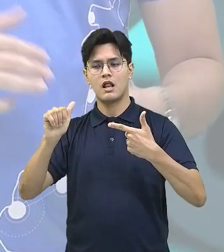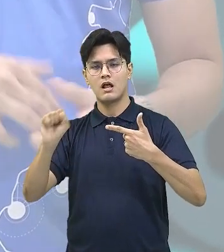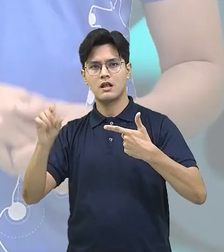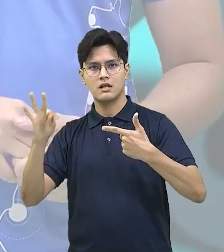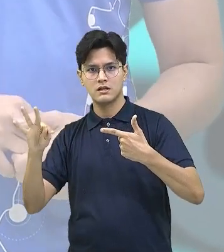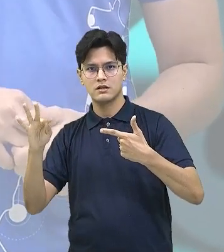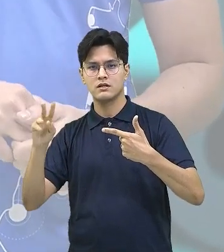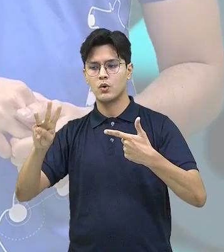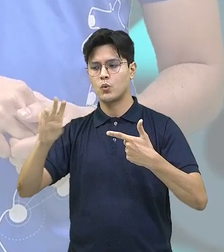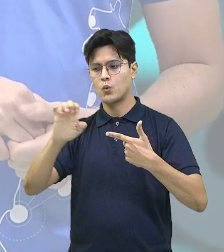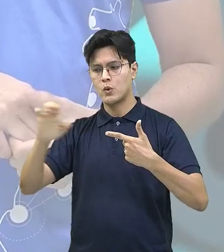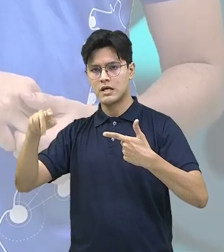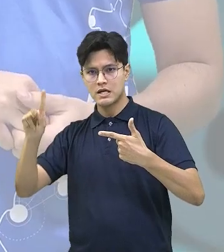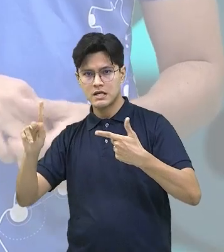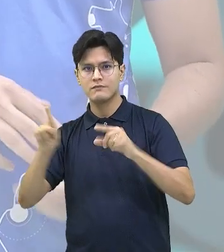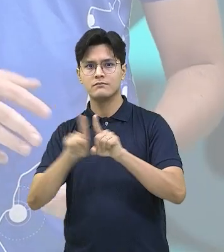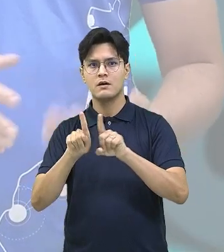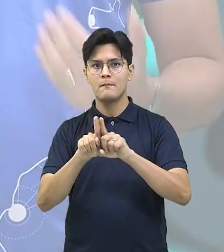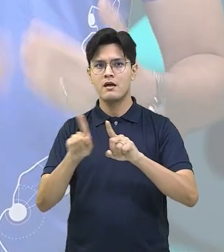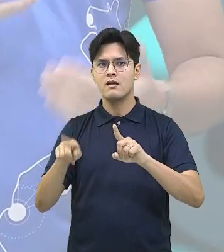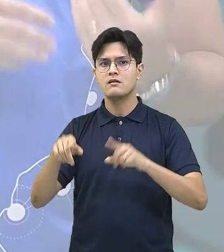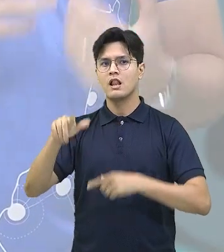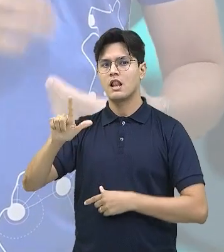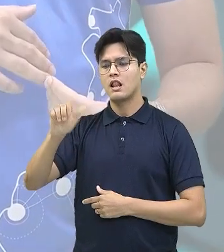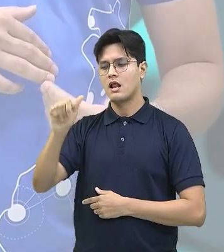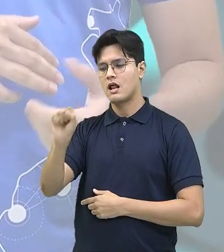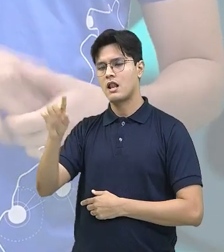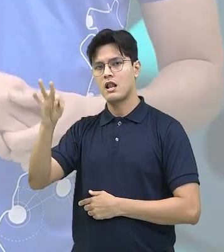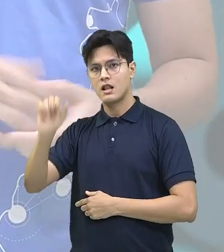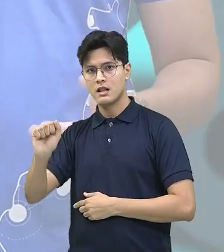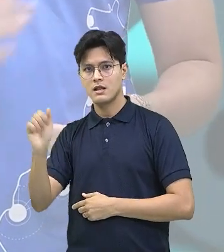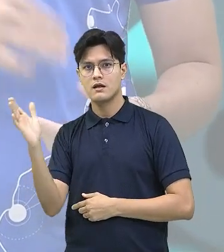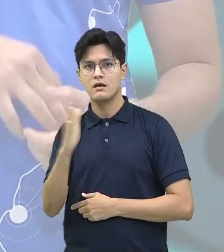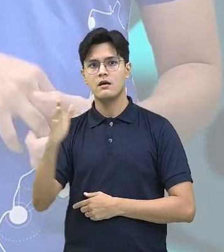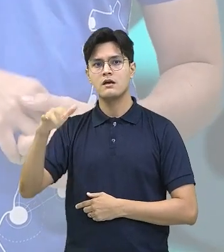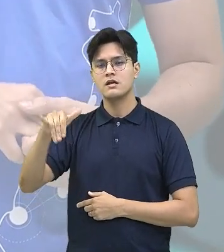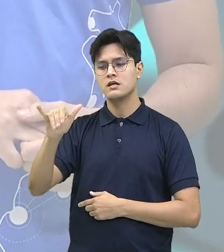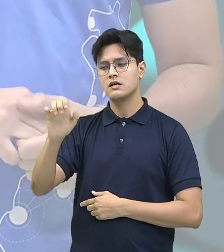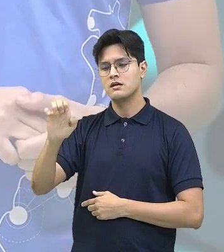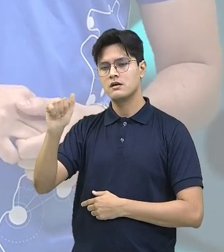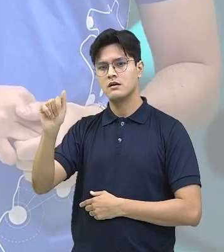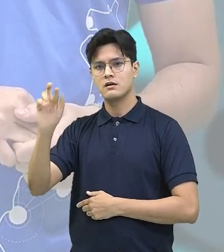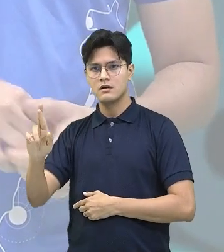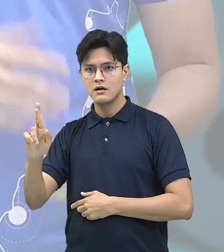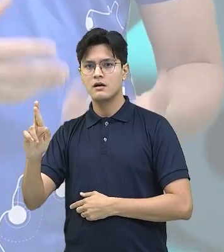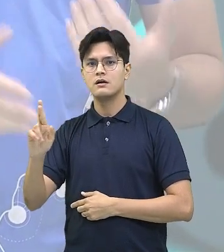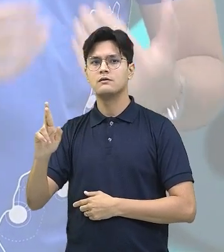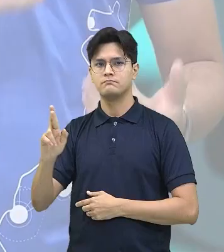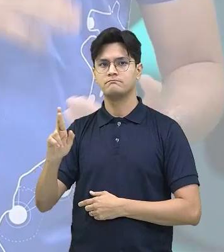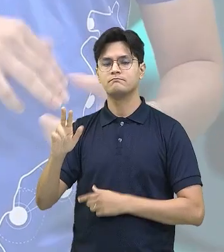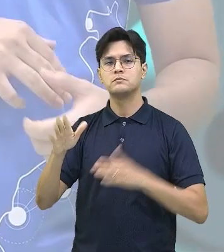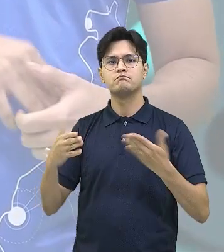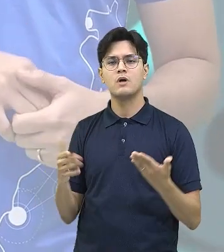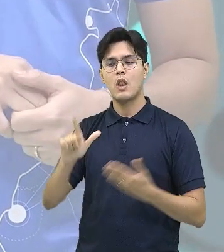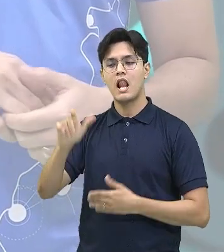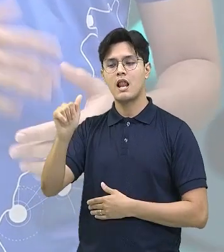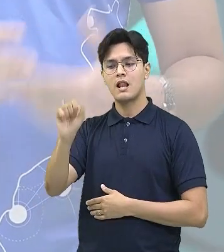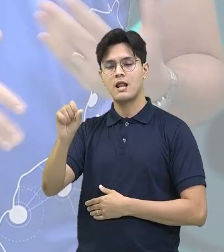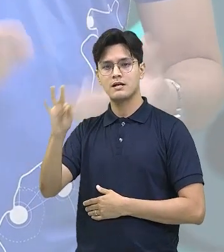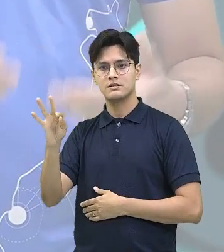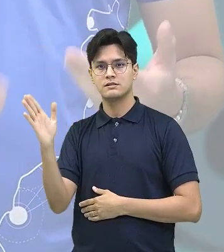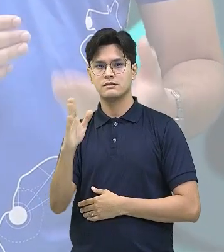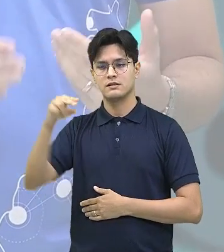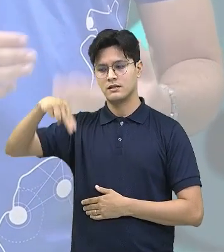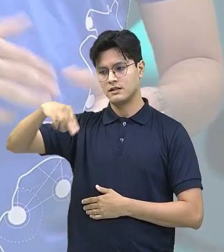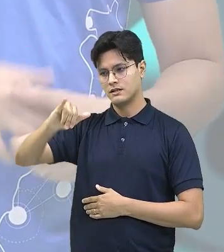Aqui o last, ele significa a noite anterior, né? Last night, noite anterior, ou a noite passada. A